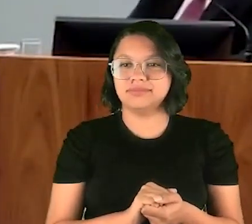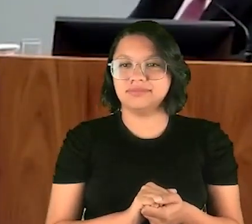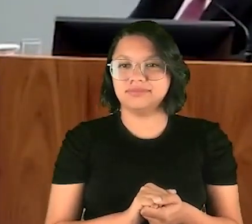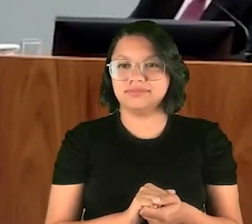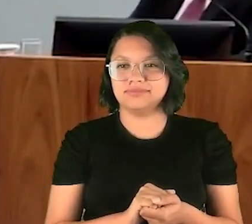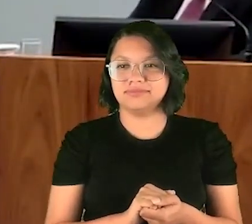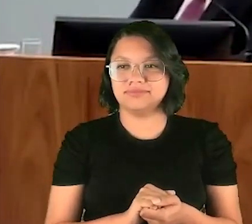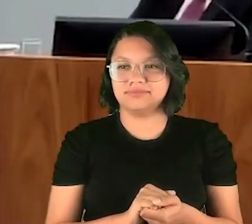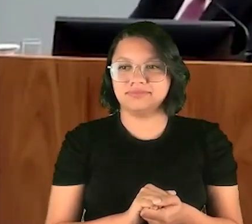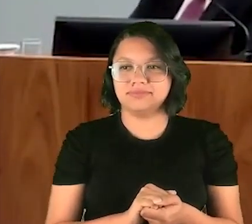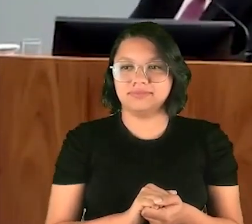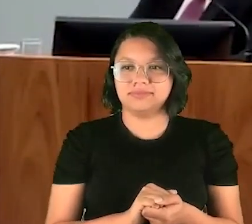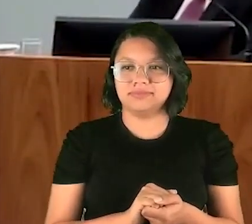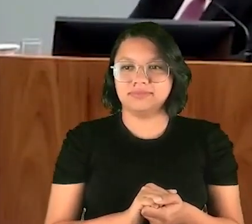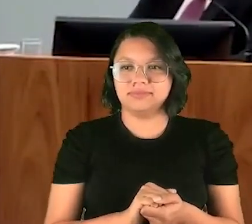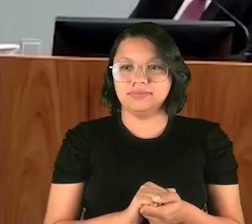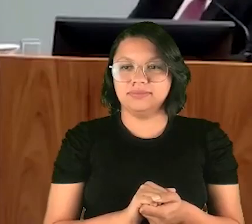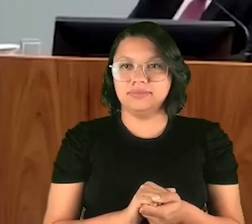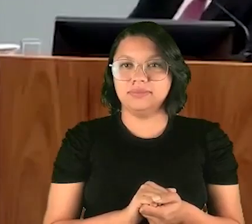doutor.